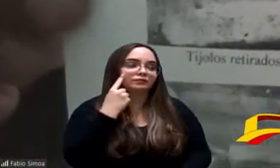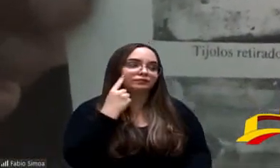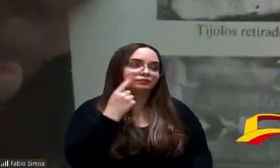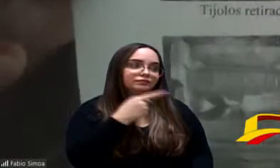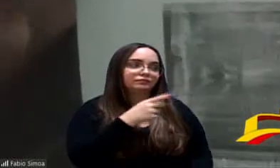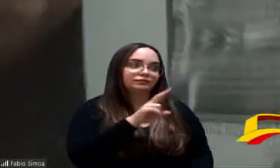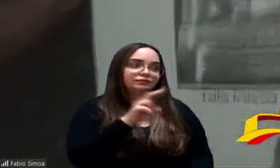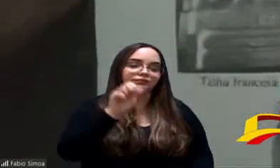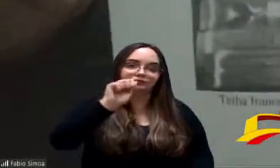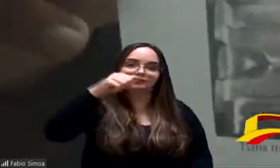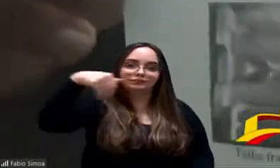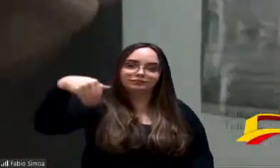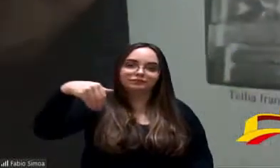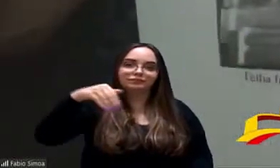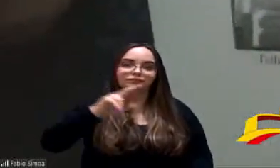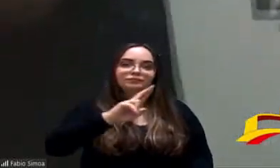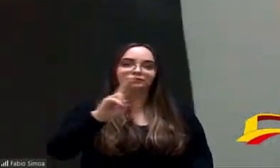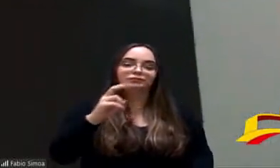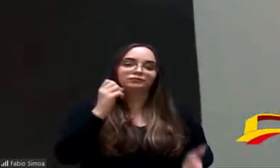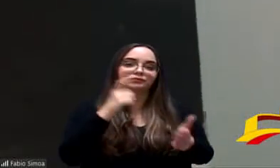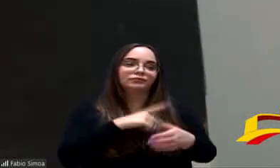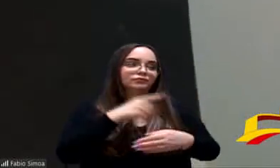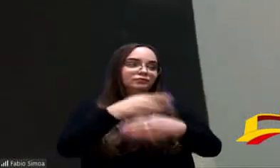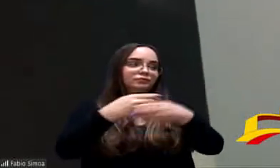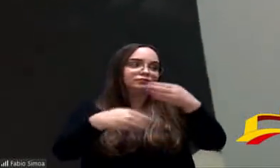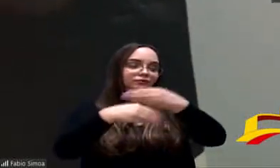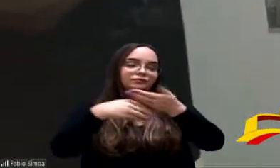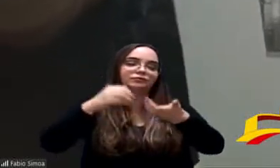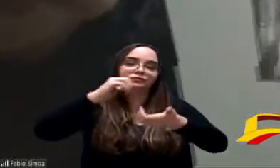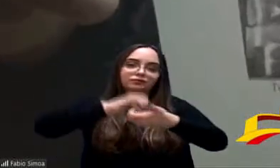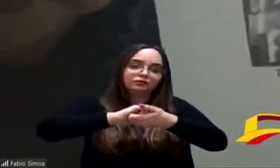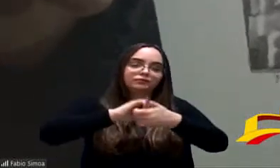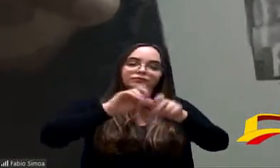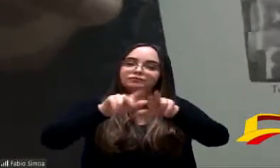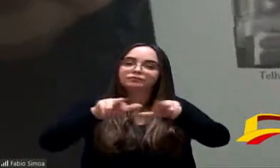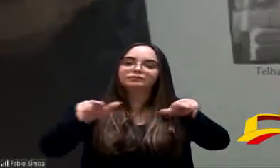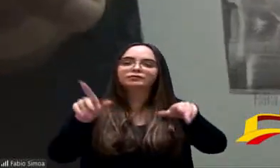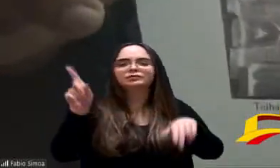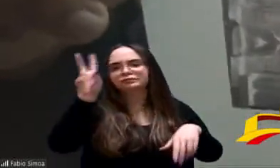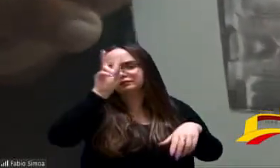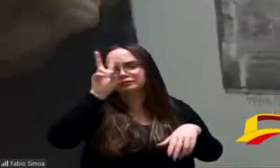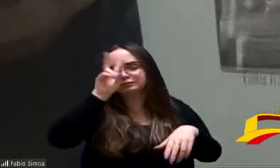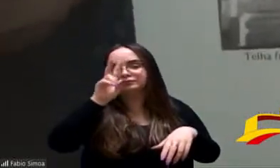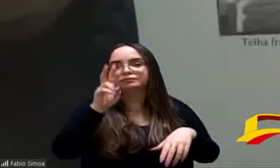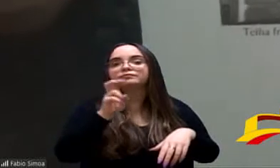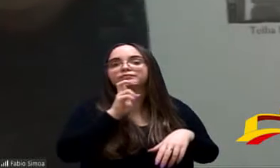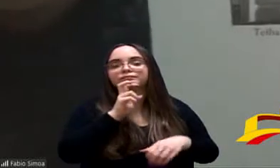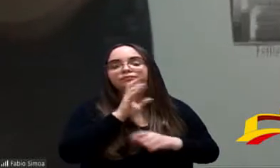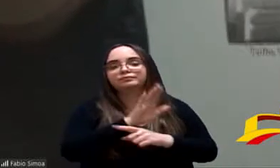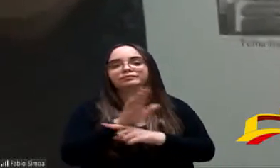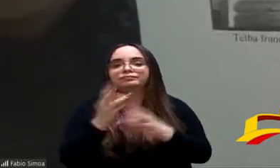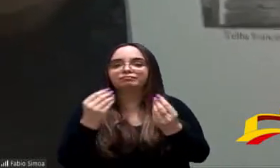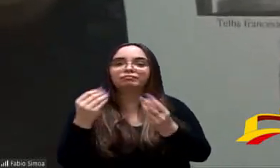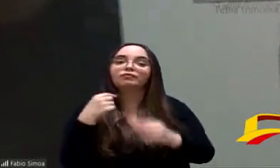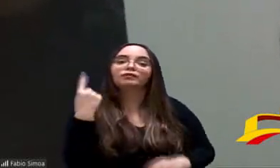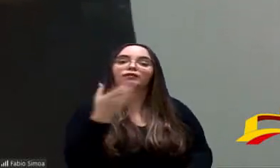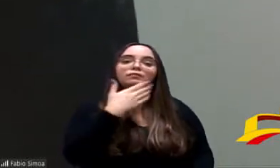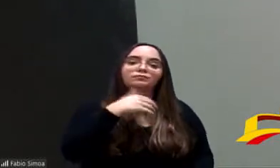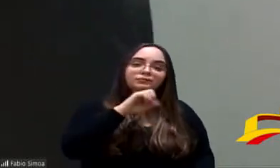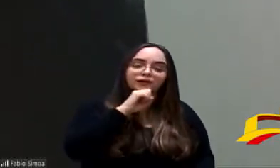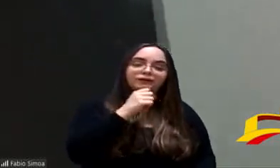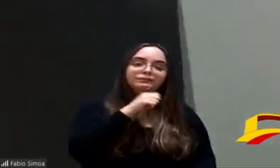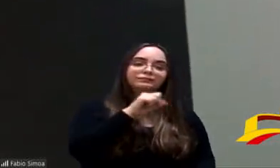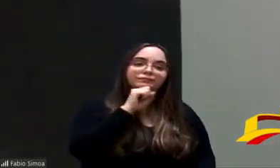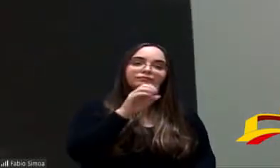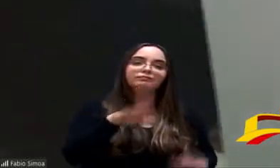Antônio Murtinho, lá tem vários, tem tijolo, tem telha, então ele faz parte da história sorocabana. Creio que nossos pais, as suas